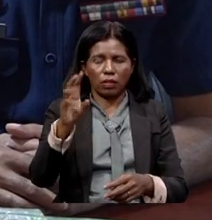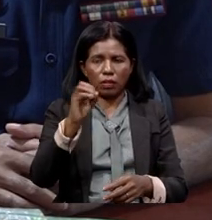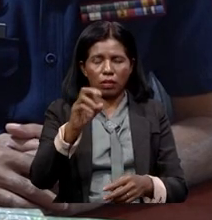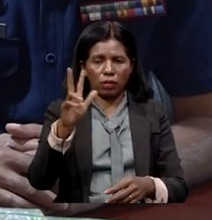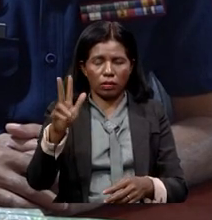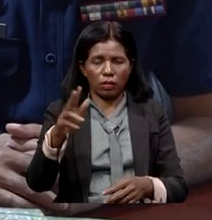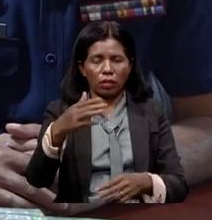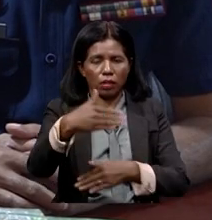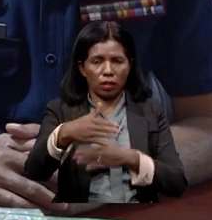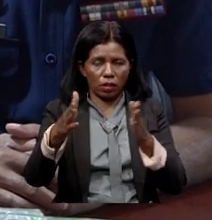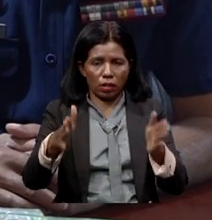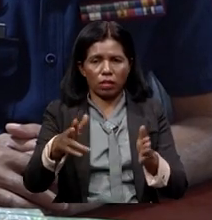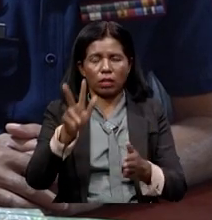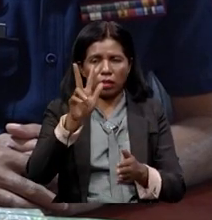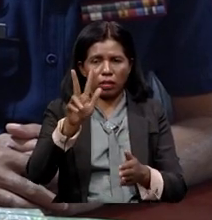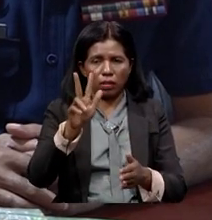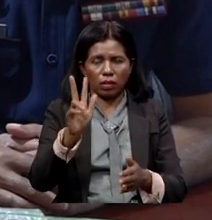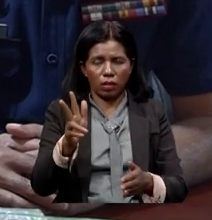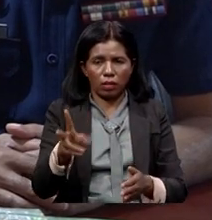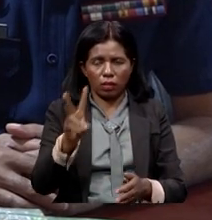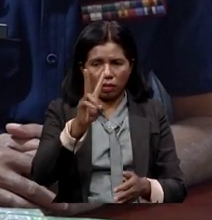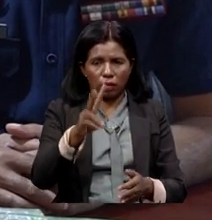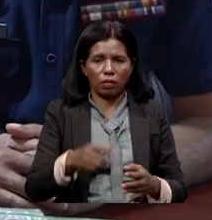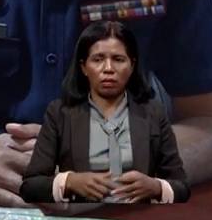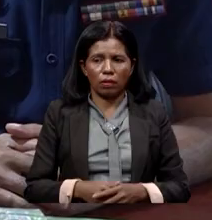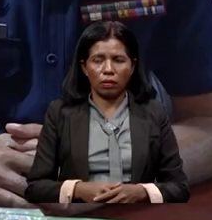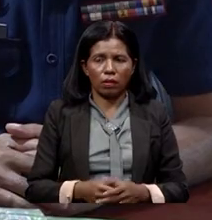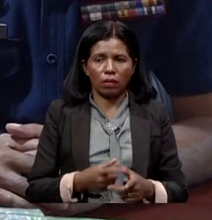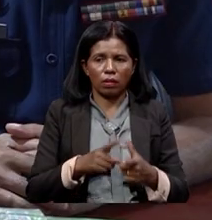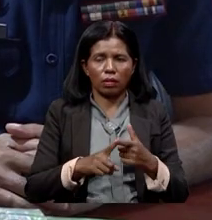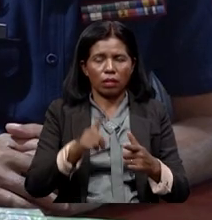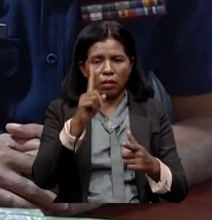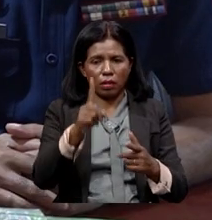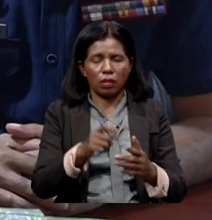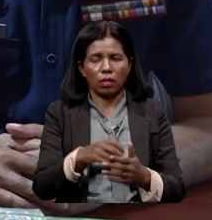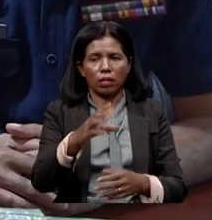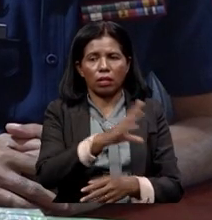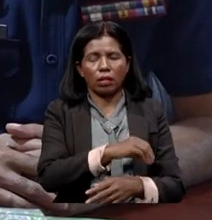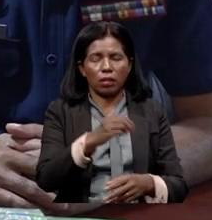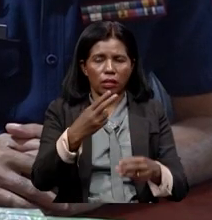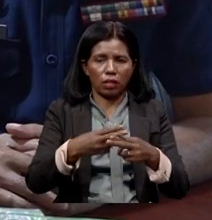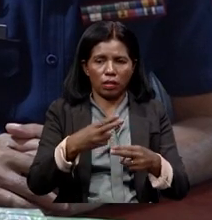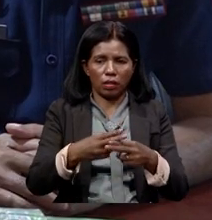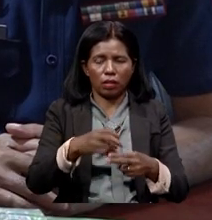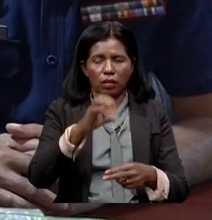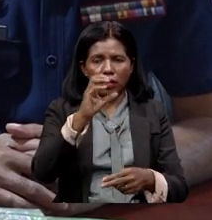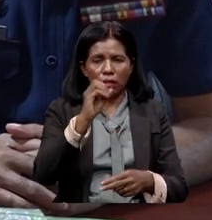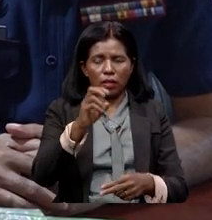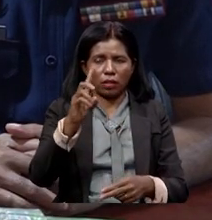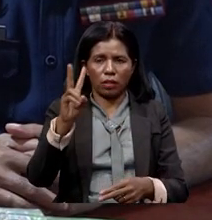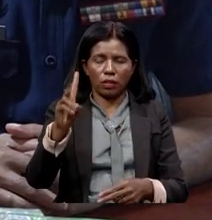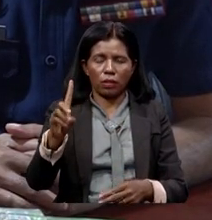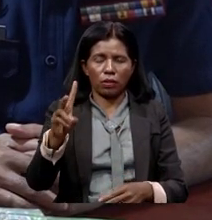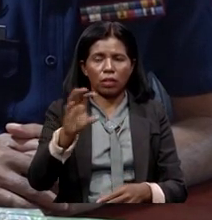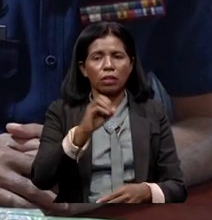moctolo Kaisa Tolnulu sin rua e depois ira fali foguetes o marca IF 0201